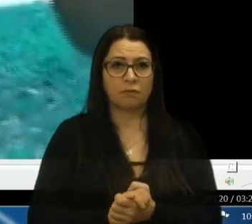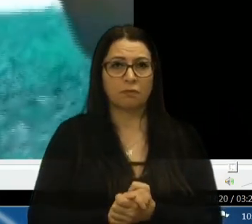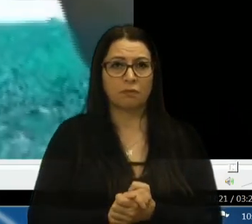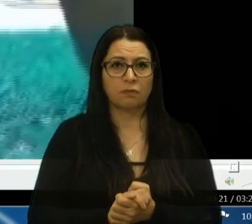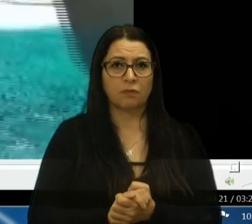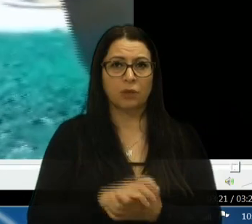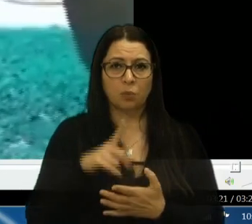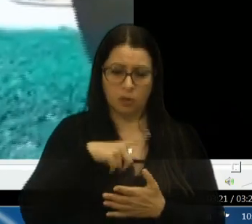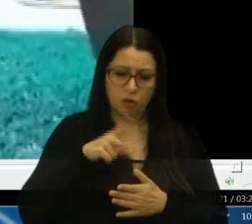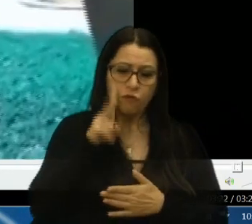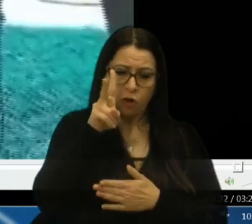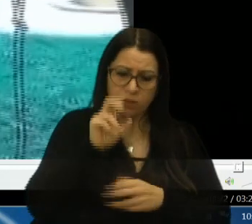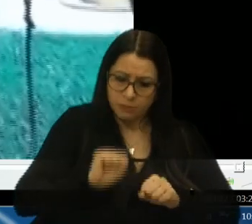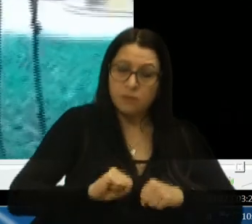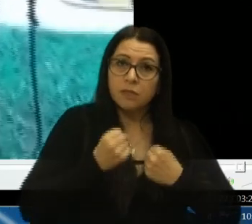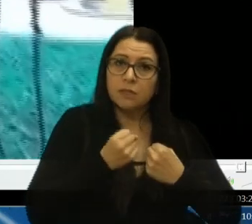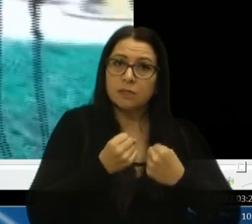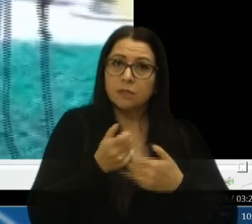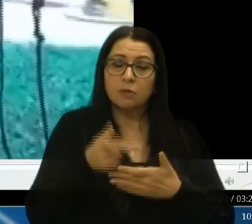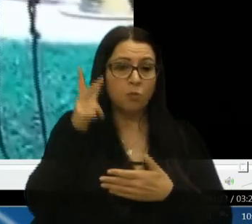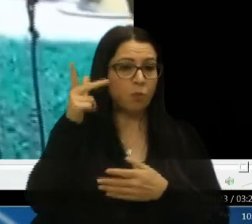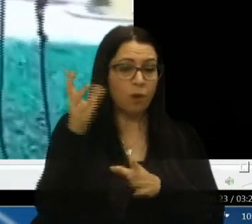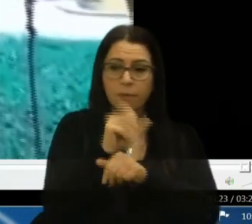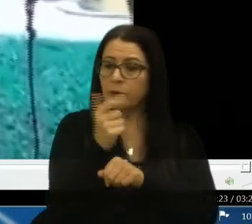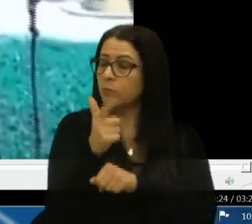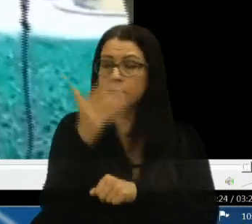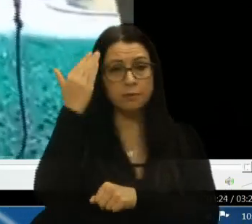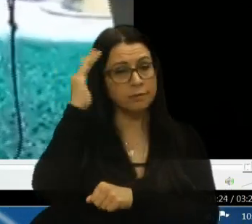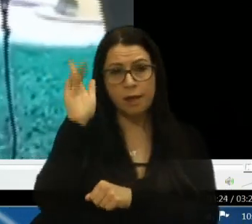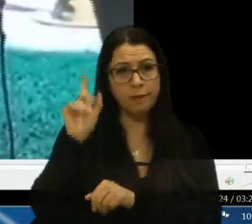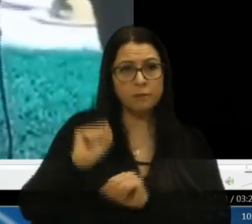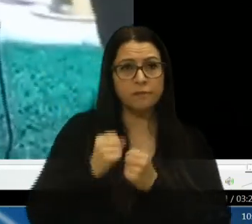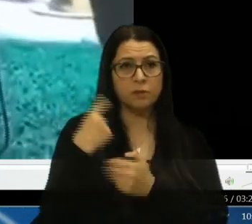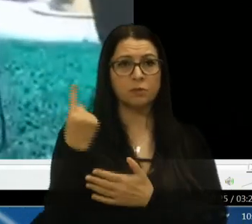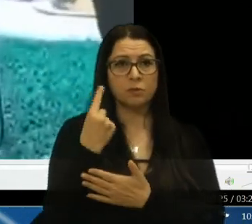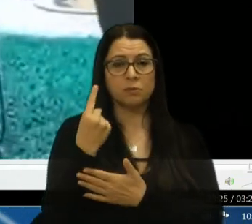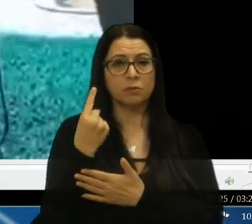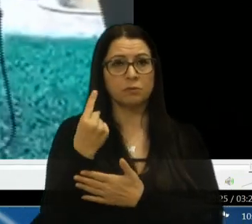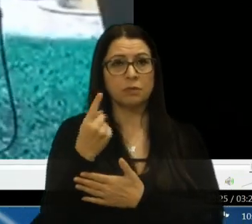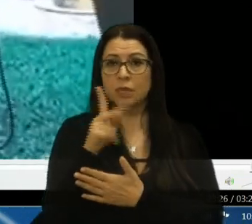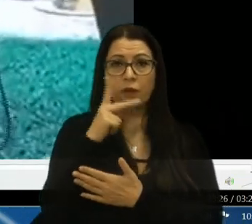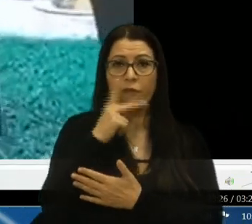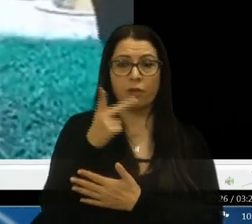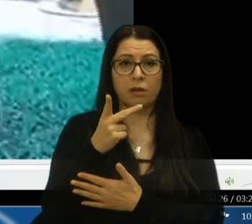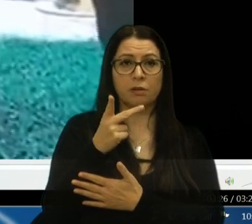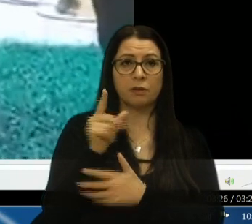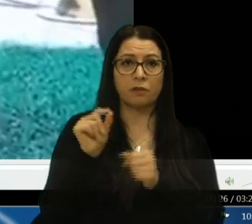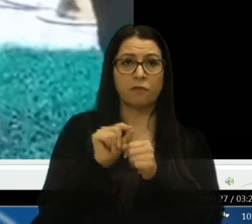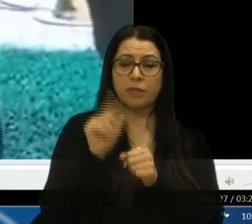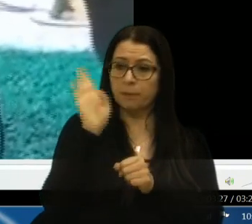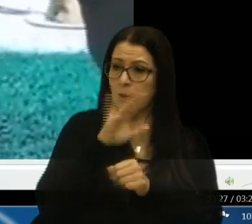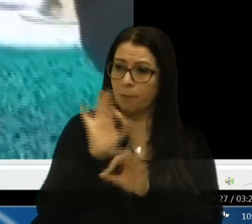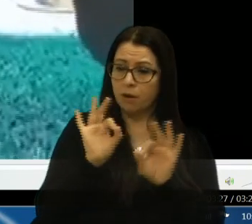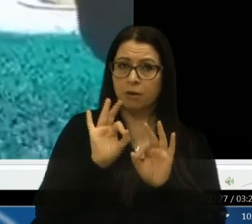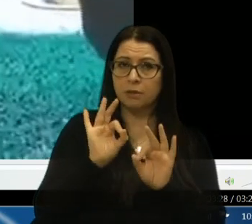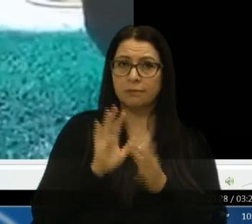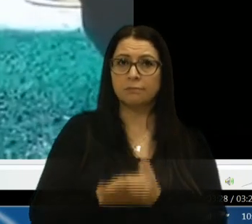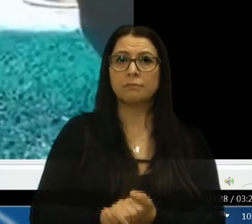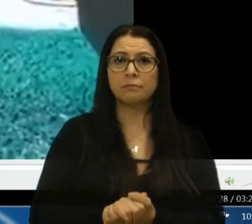Eu tenho força para me defender, mas o animal não sabe se defender sozinho, ele não fala, não faz mal para nada.